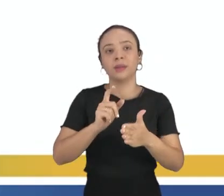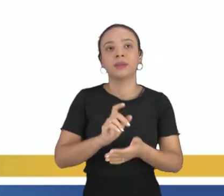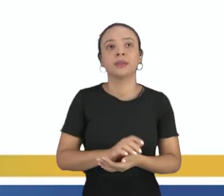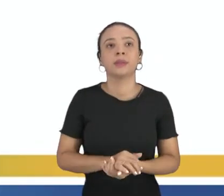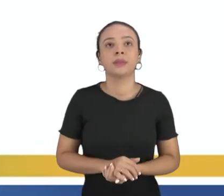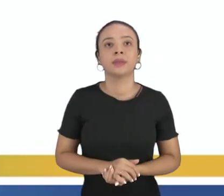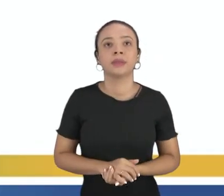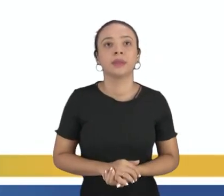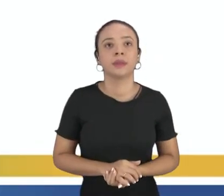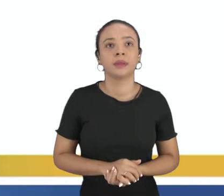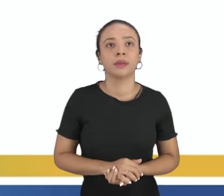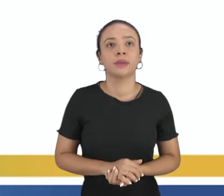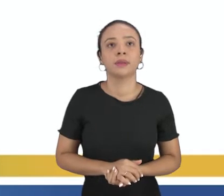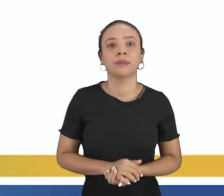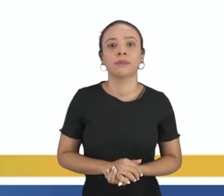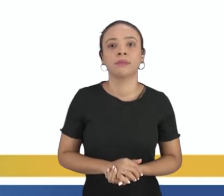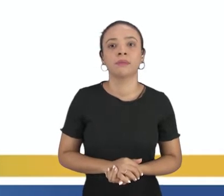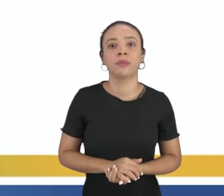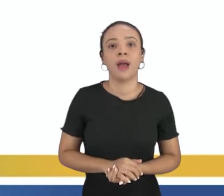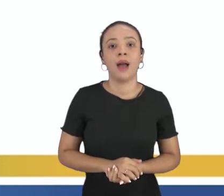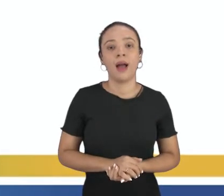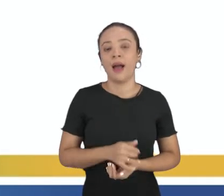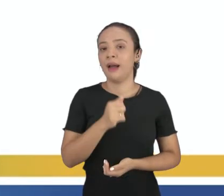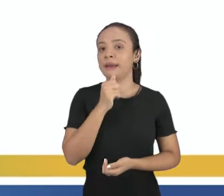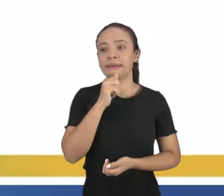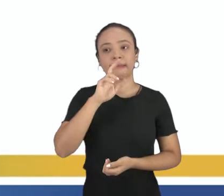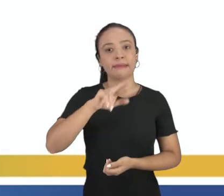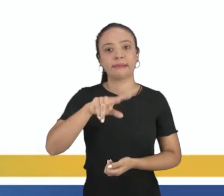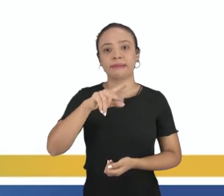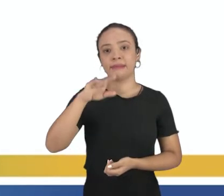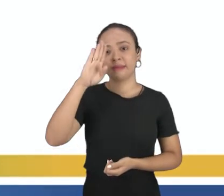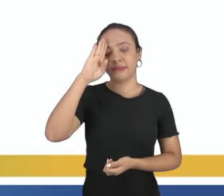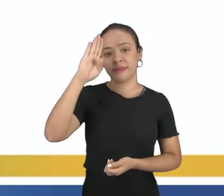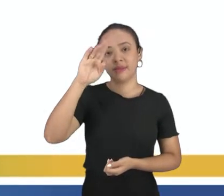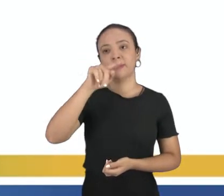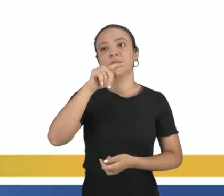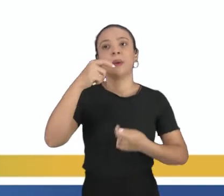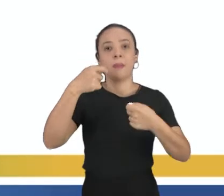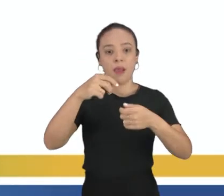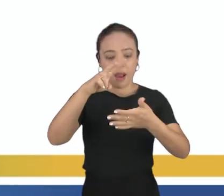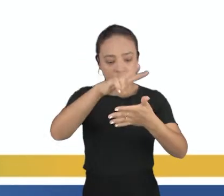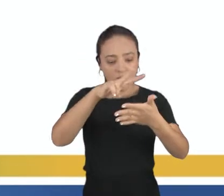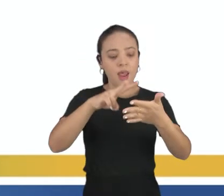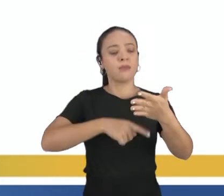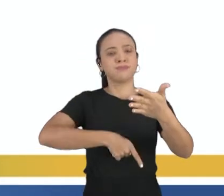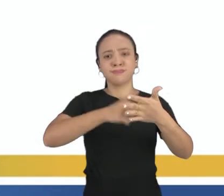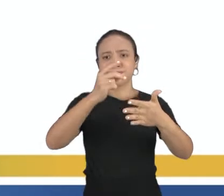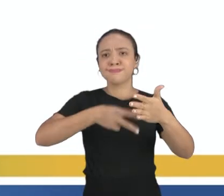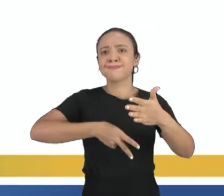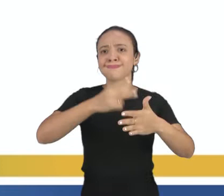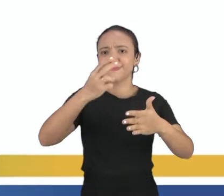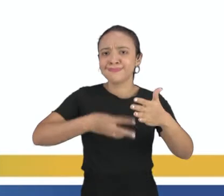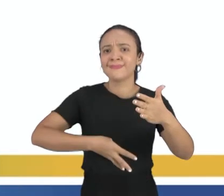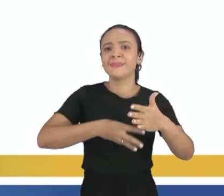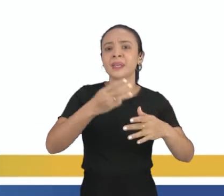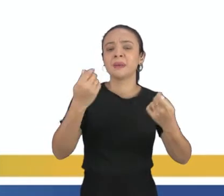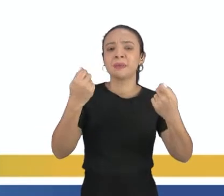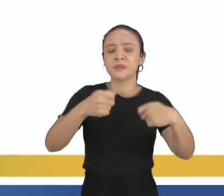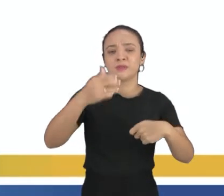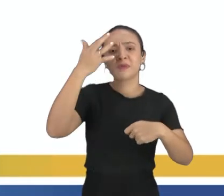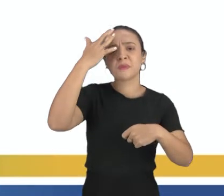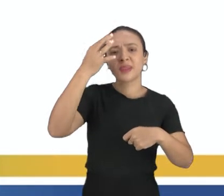você nem chegou no principal ainda. Significa que você vai ler mais vezes o texto, aquela obra, para poder